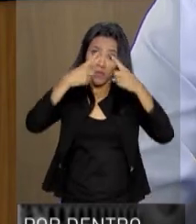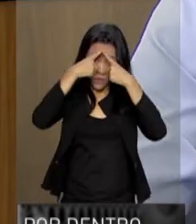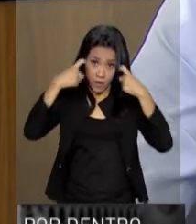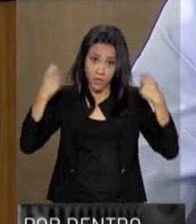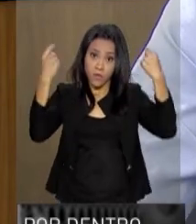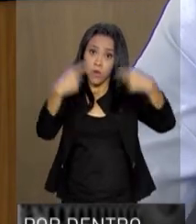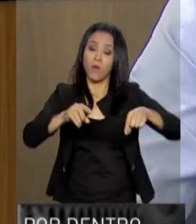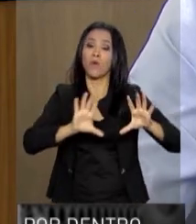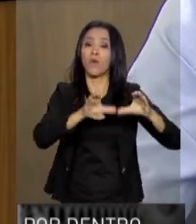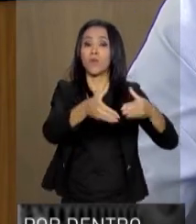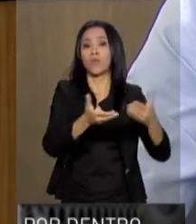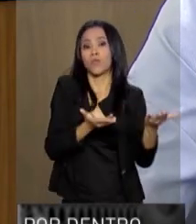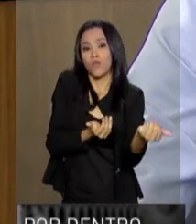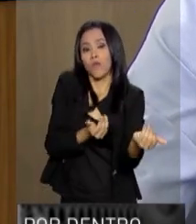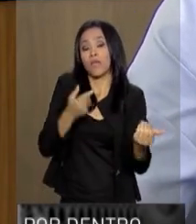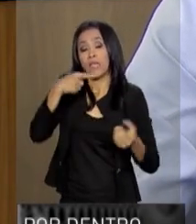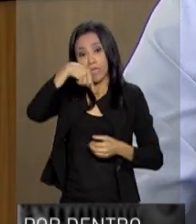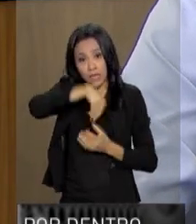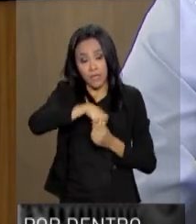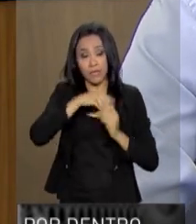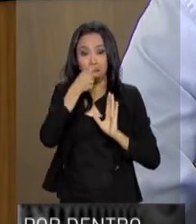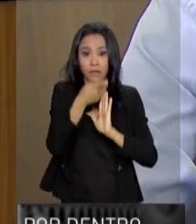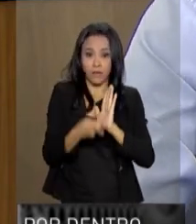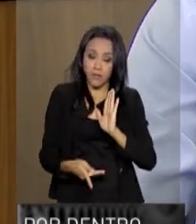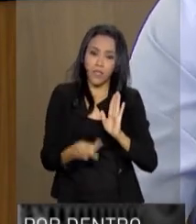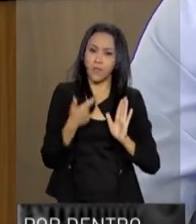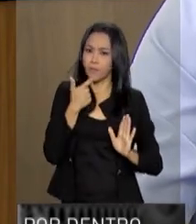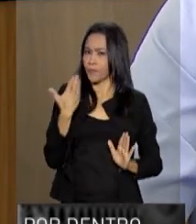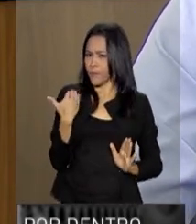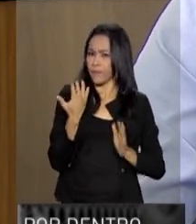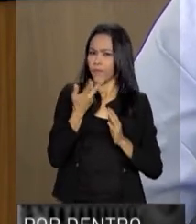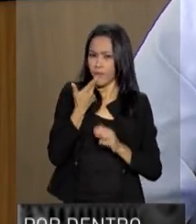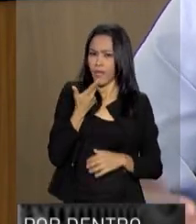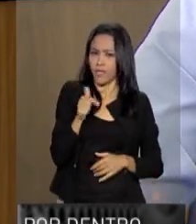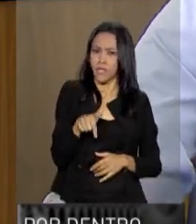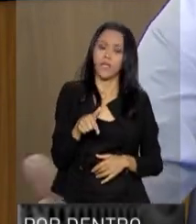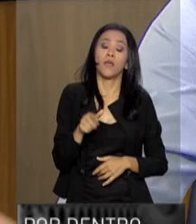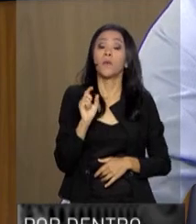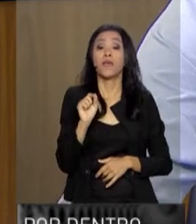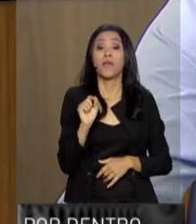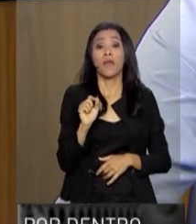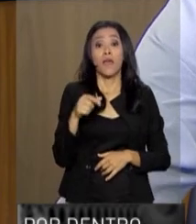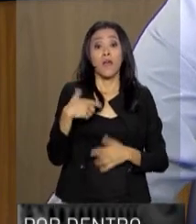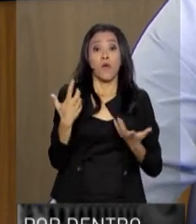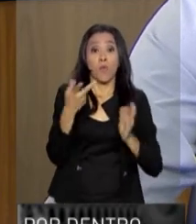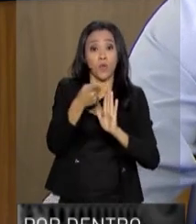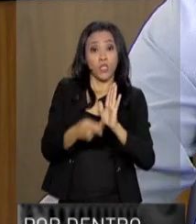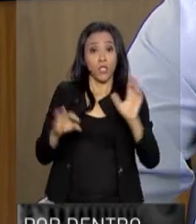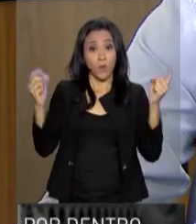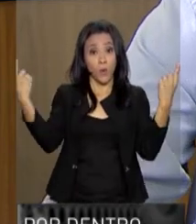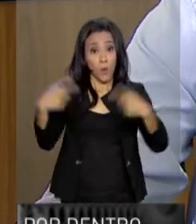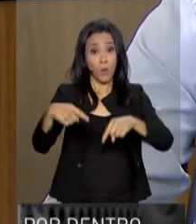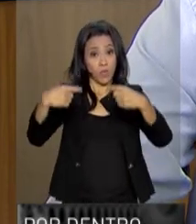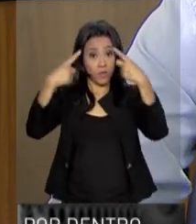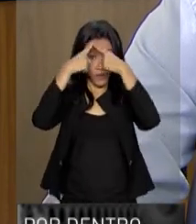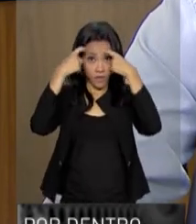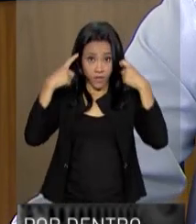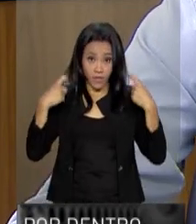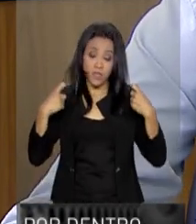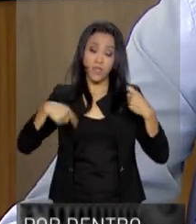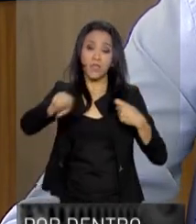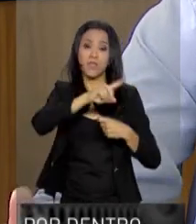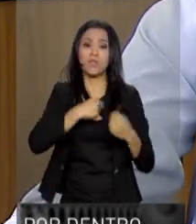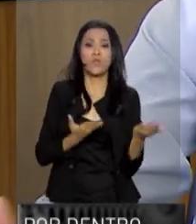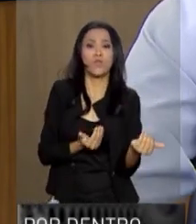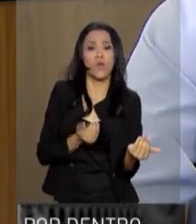no projeto nova jovem citado agora pouco uma estratégia de combate à violência contra o jovem negro nas favelas nas